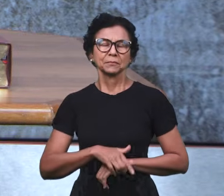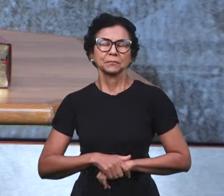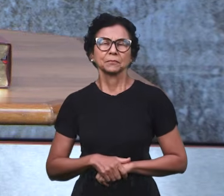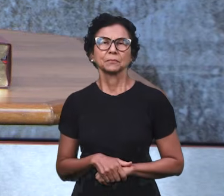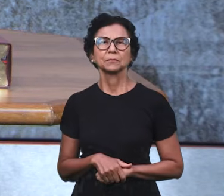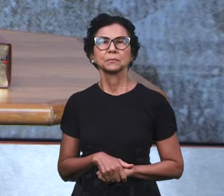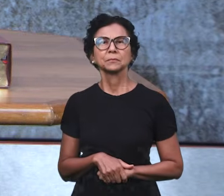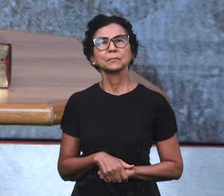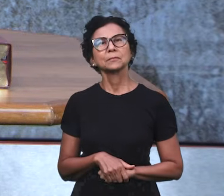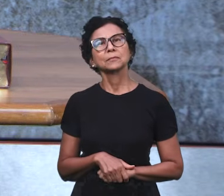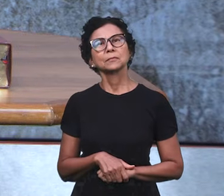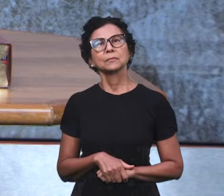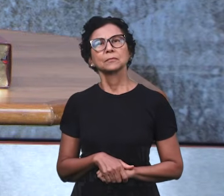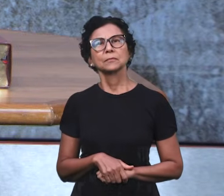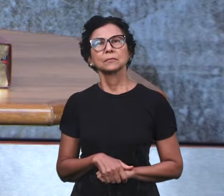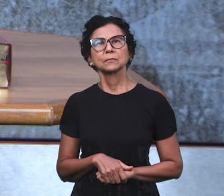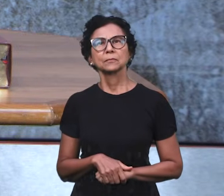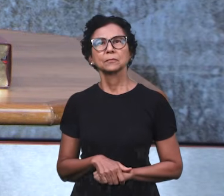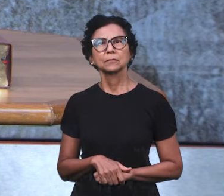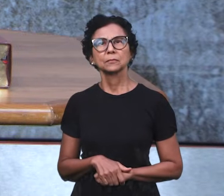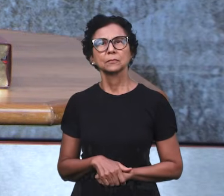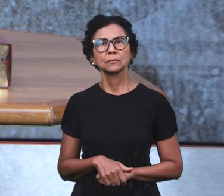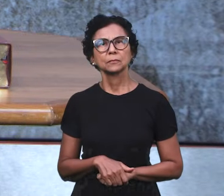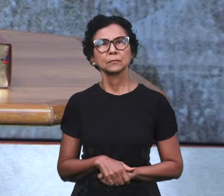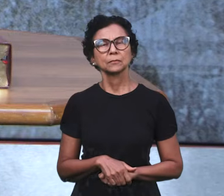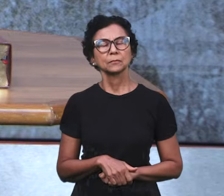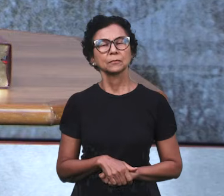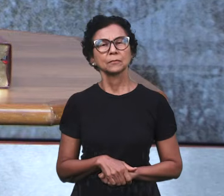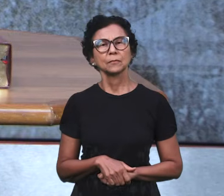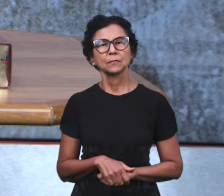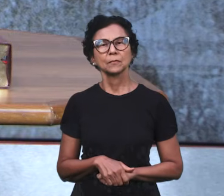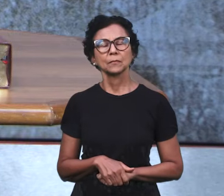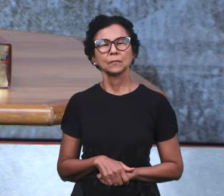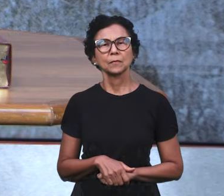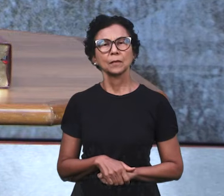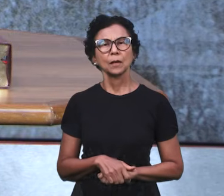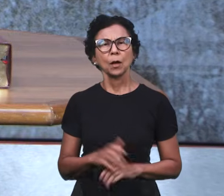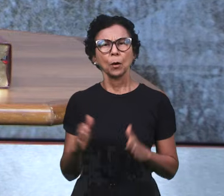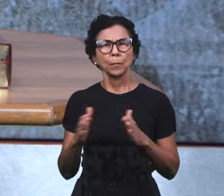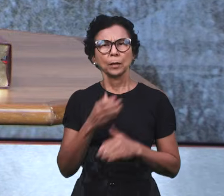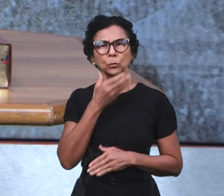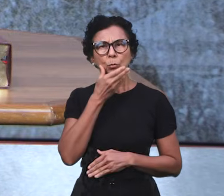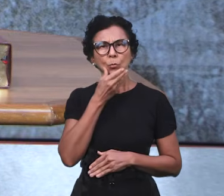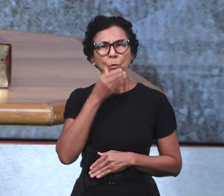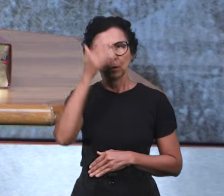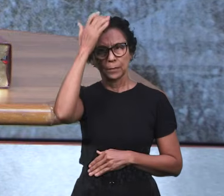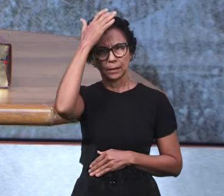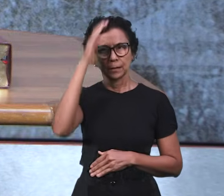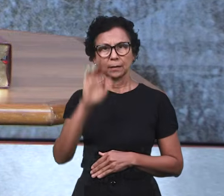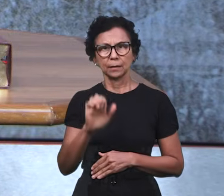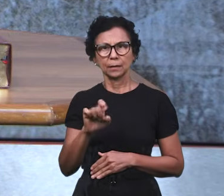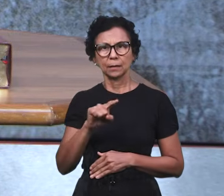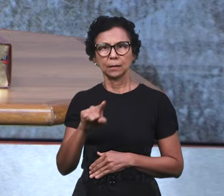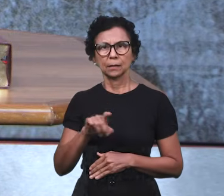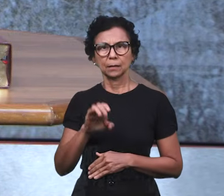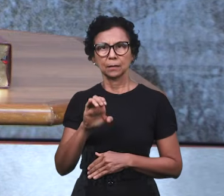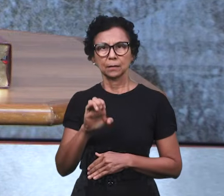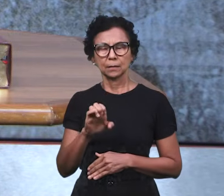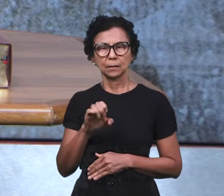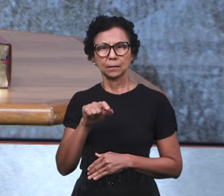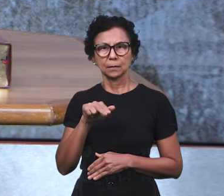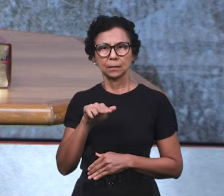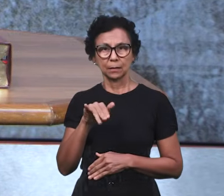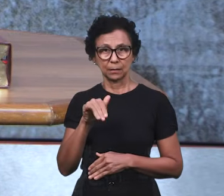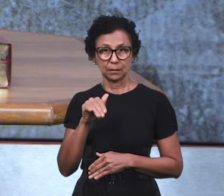capítulo 30. Estamos lendo a respeito do reinado de Ezequias. No episódio anterior, nós